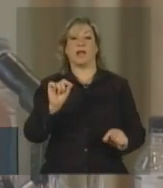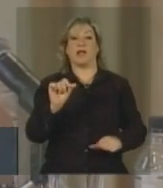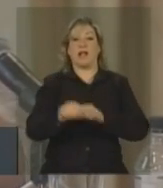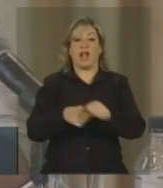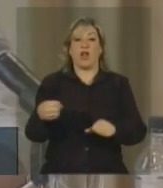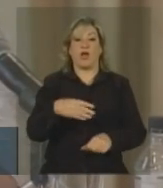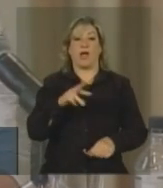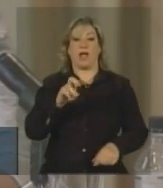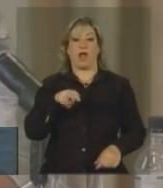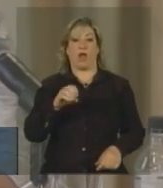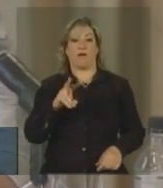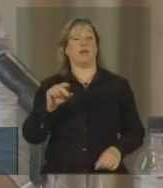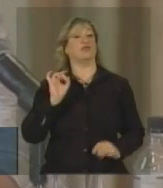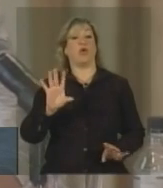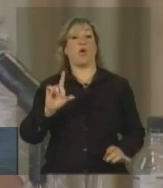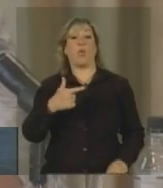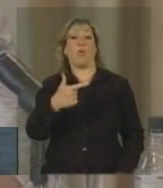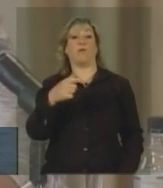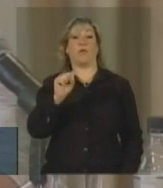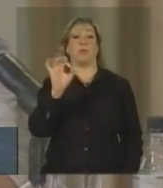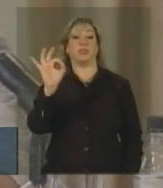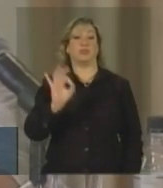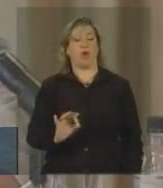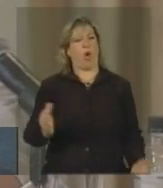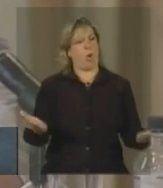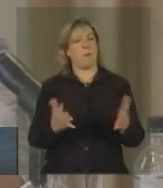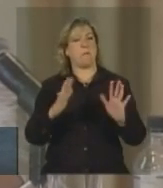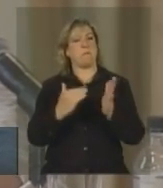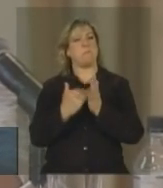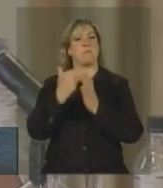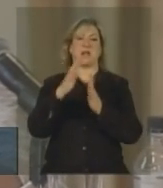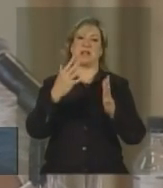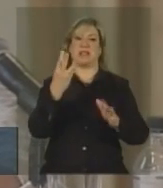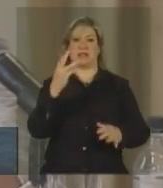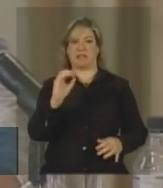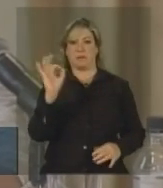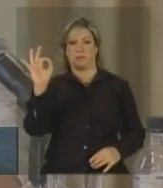usamos 28% do nosso... Hoje deve estar mais, deve estar uns